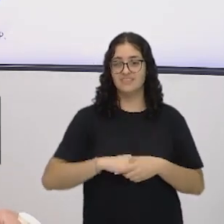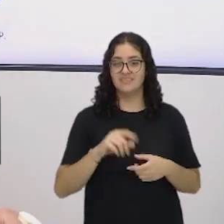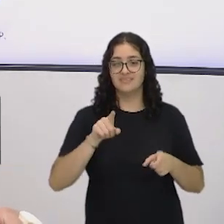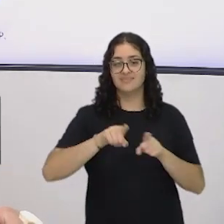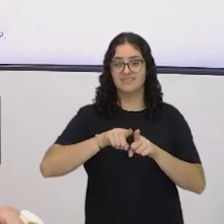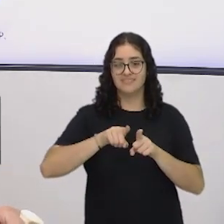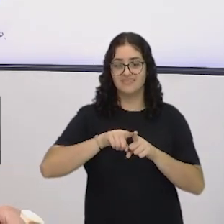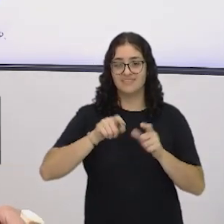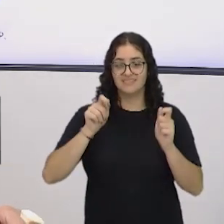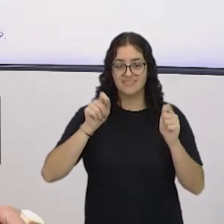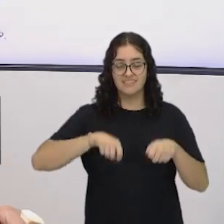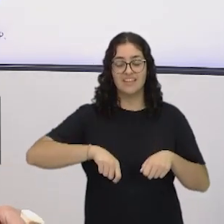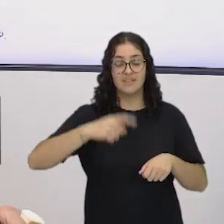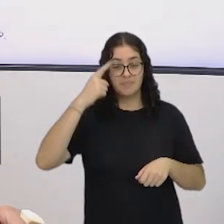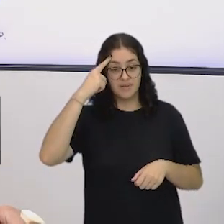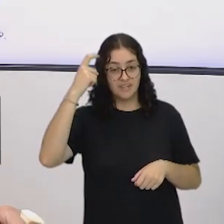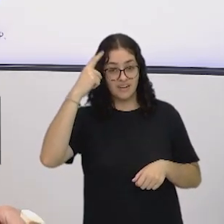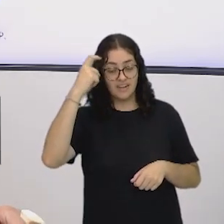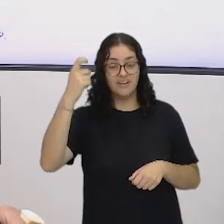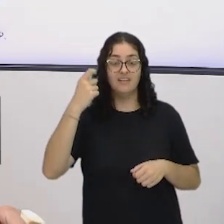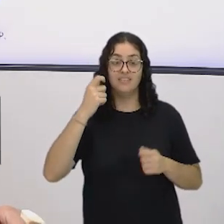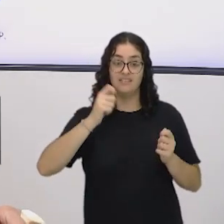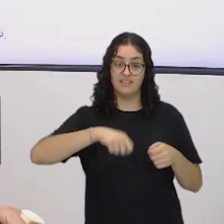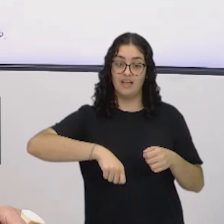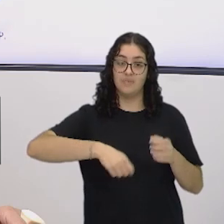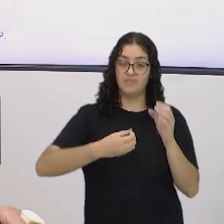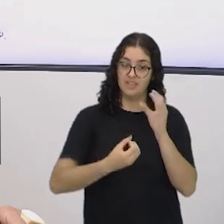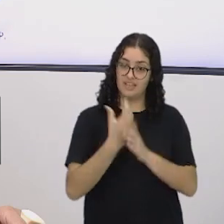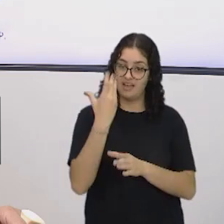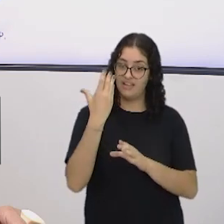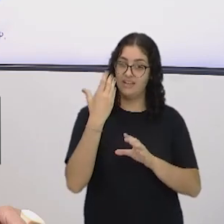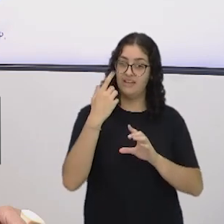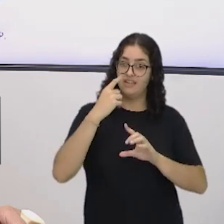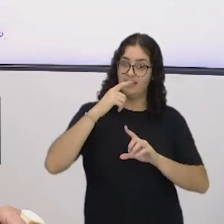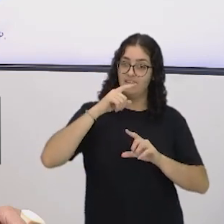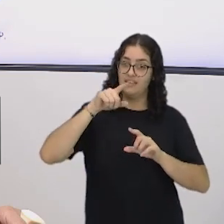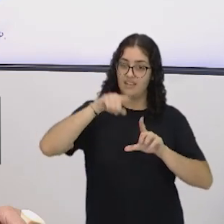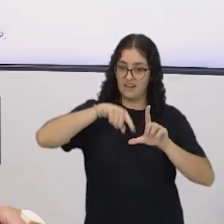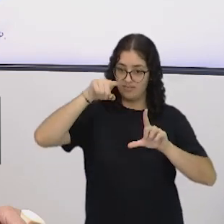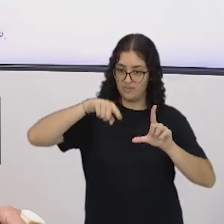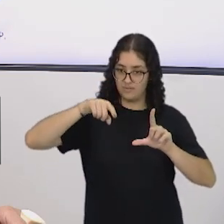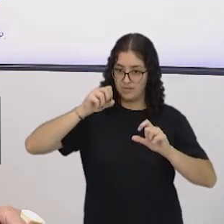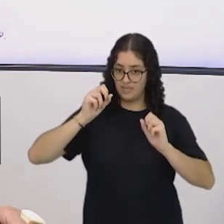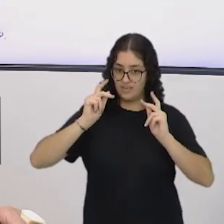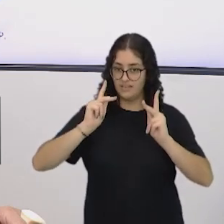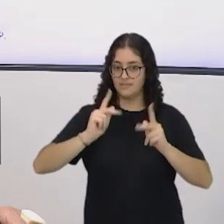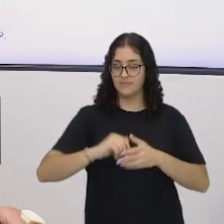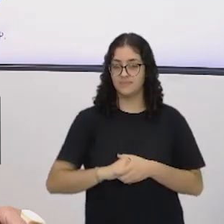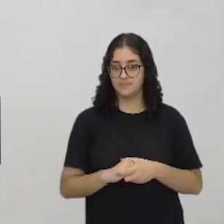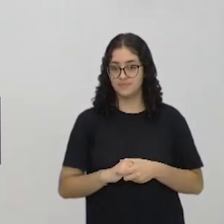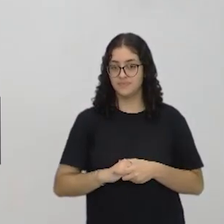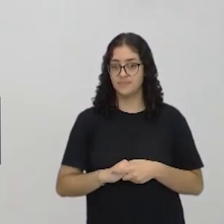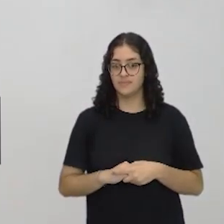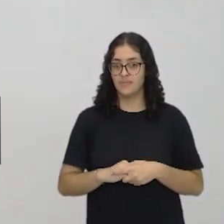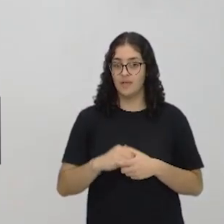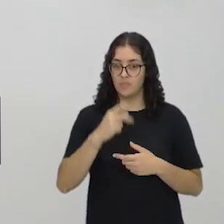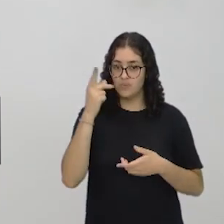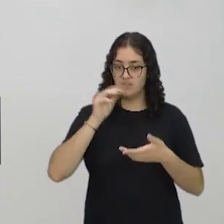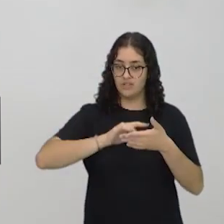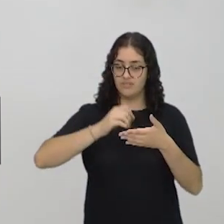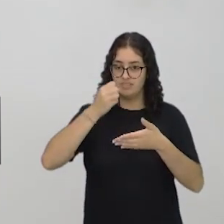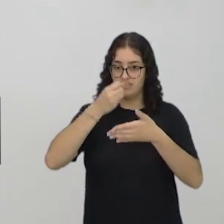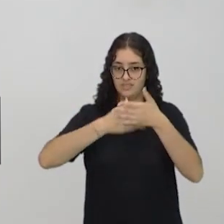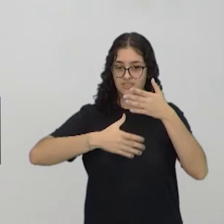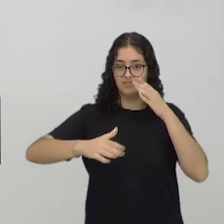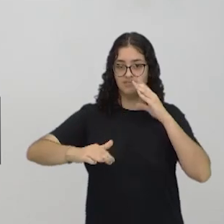várias possibilidades de você construir aí os gráficos, certo? Perfeito. E o pessoal que está aqui no chat pode falar